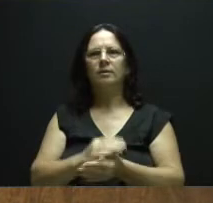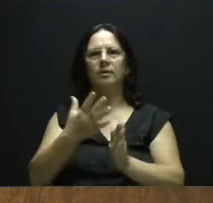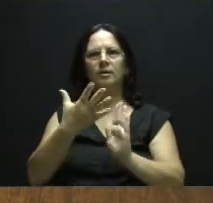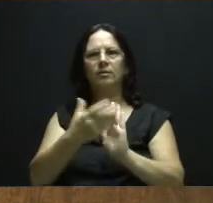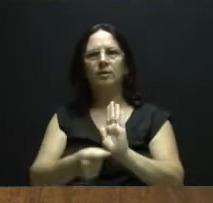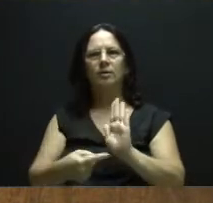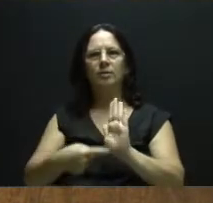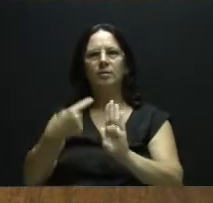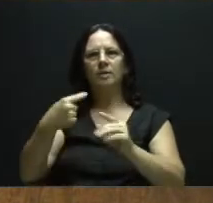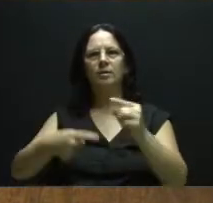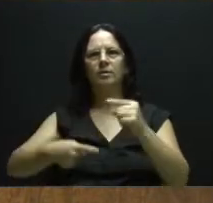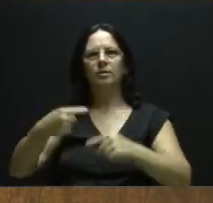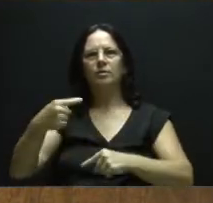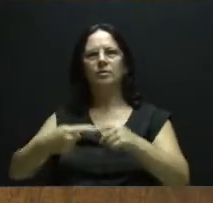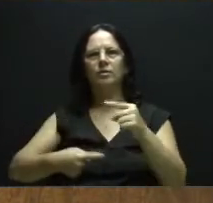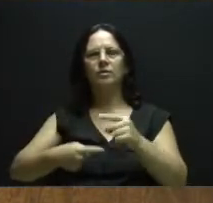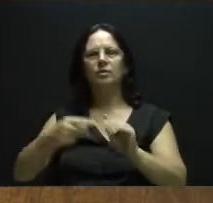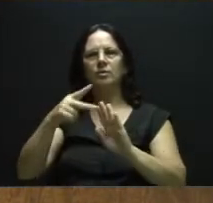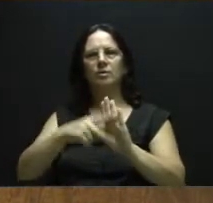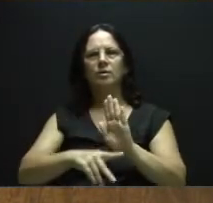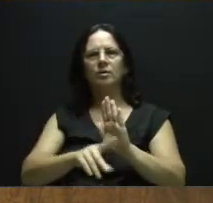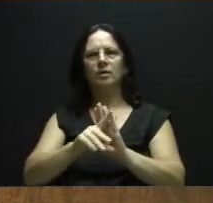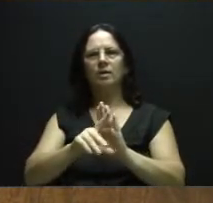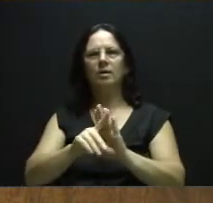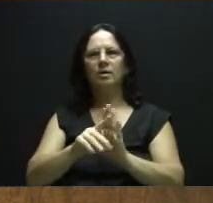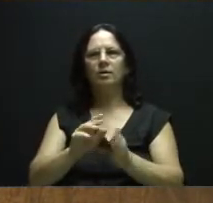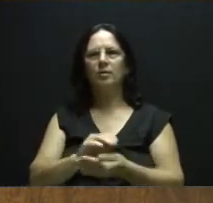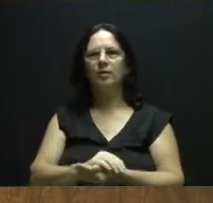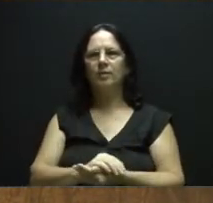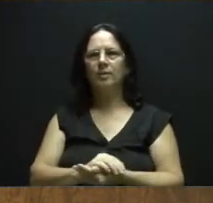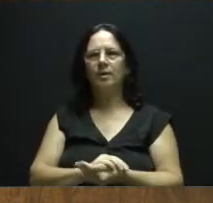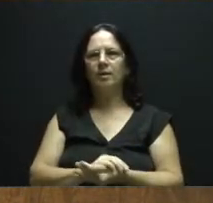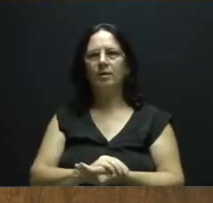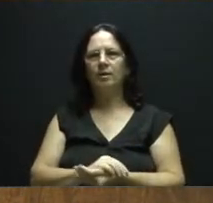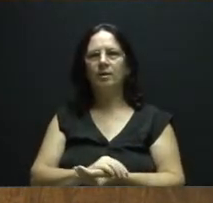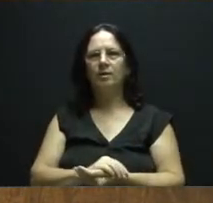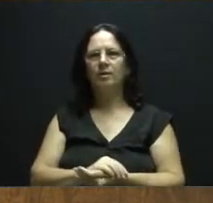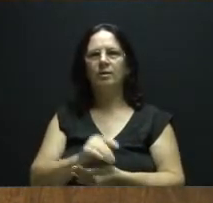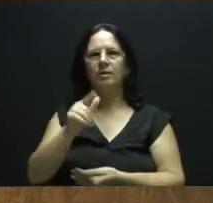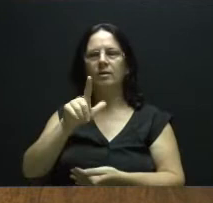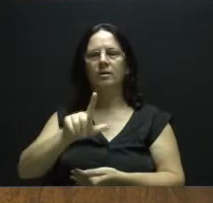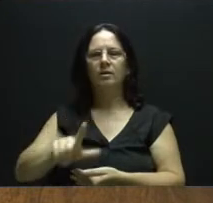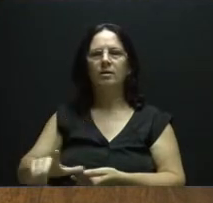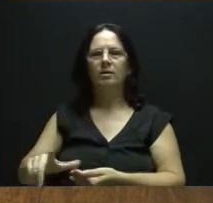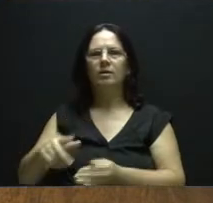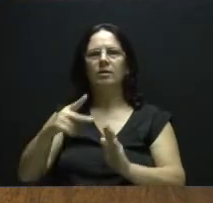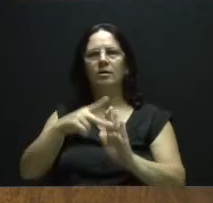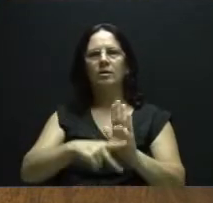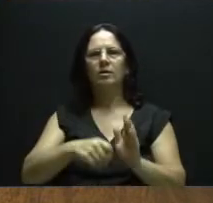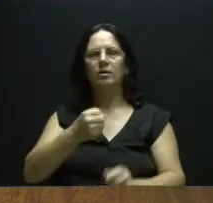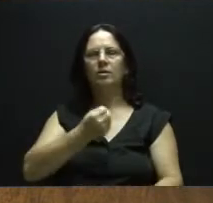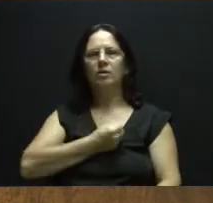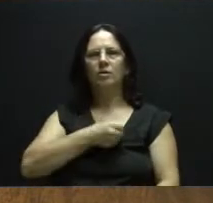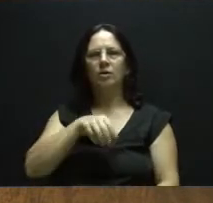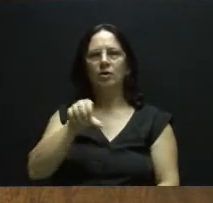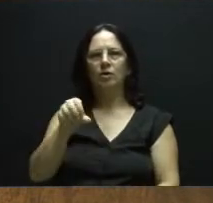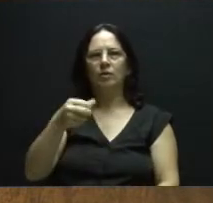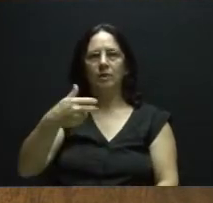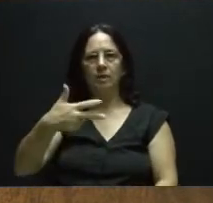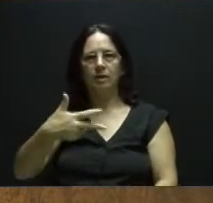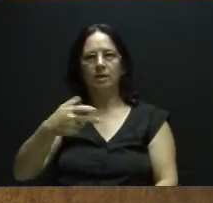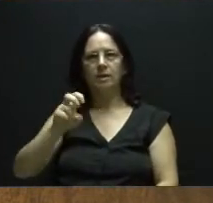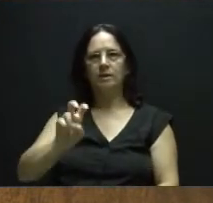aprovado em primeira discussão o presente projeto de lei o próximo item da pauta é o processo número 1935